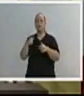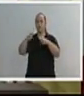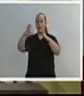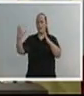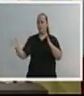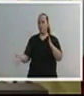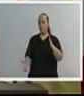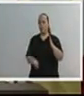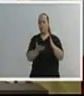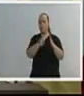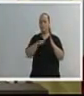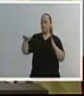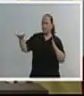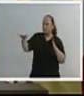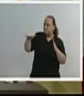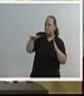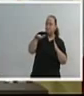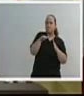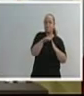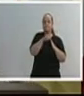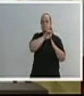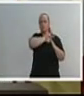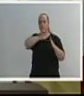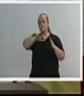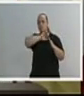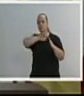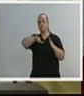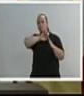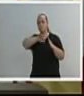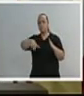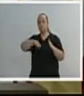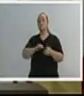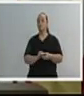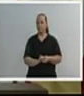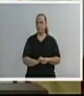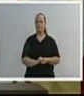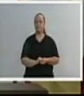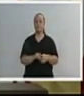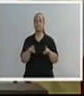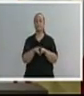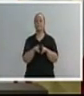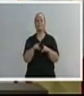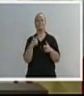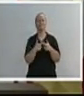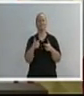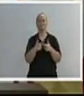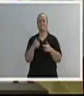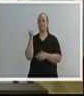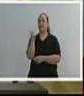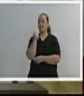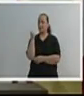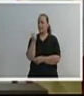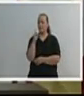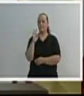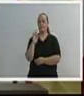para trabalhar no desassoreamento dos rios da nossa cidade. E depois gostaria de falar de um problema sério da FAEMA, quando